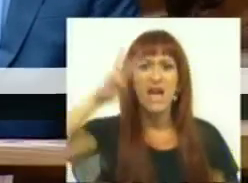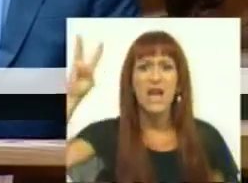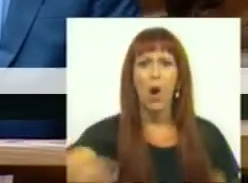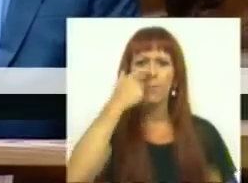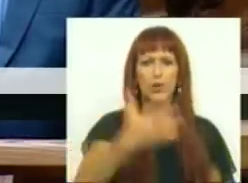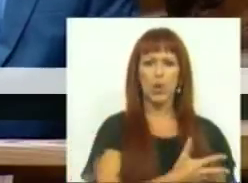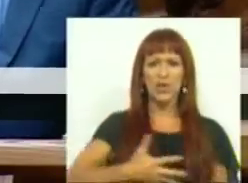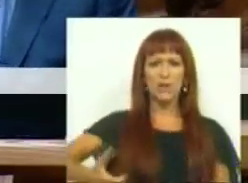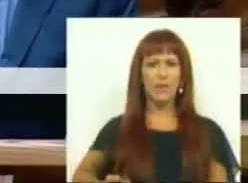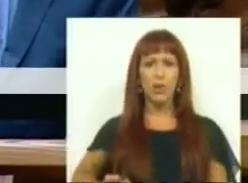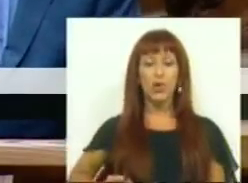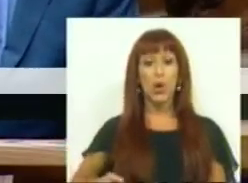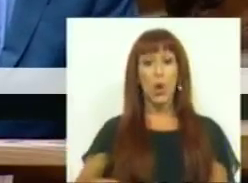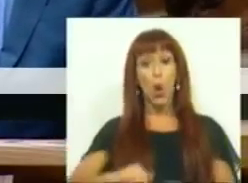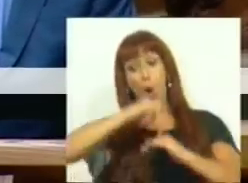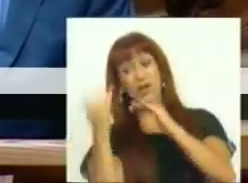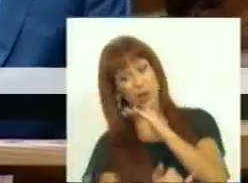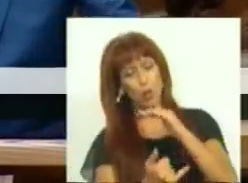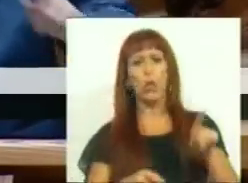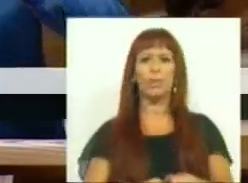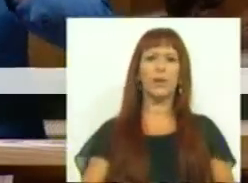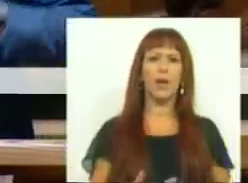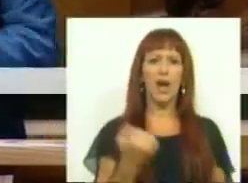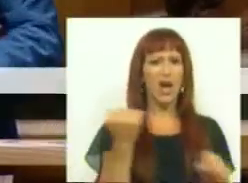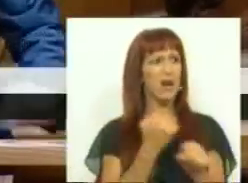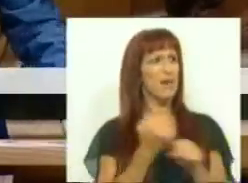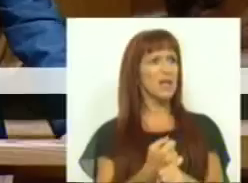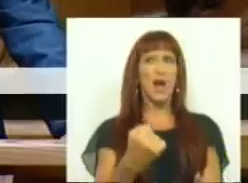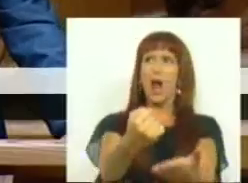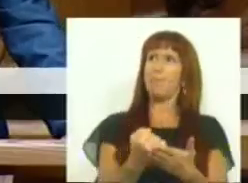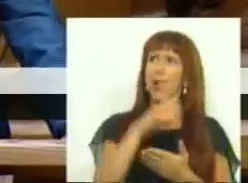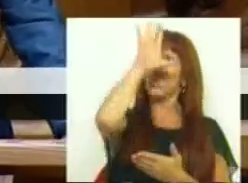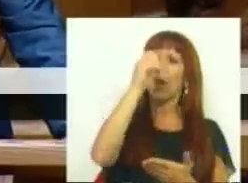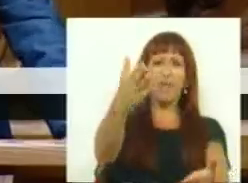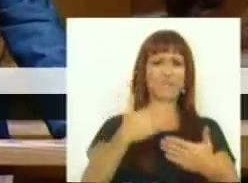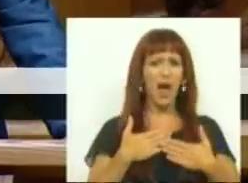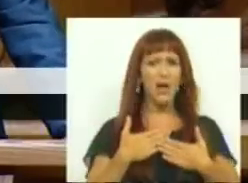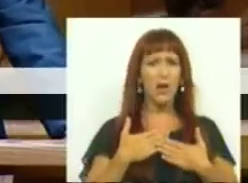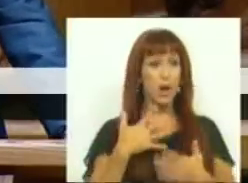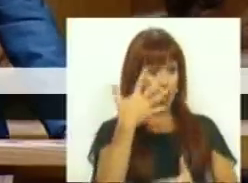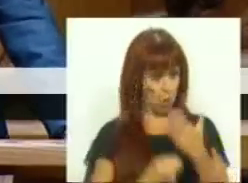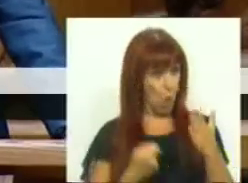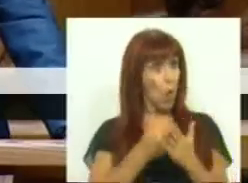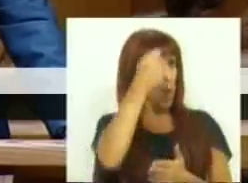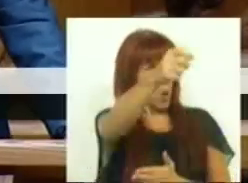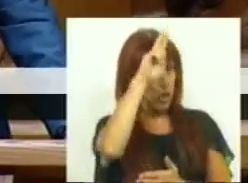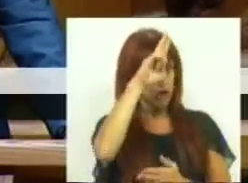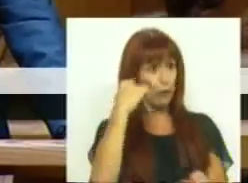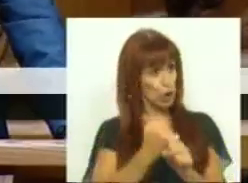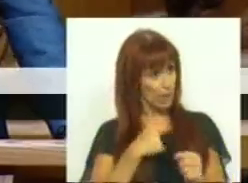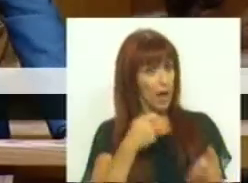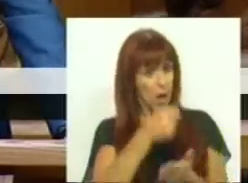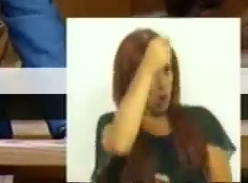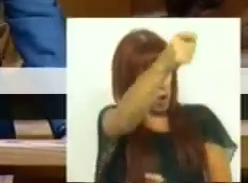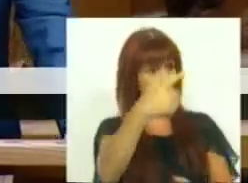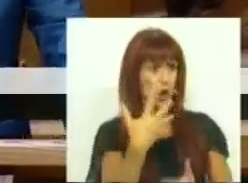desempregados ou subempregados que não têm qualquer apoio do Estado, para o qual descontaram com o seu esforço, com o seu trabalho